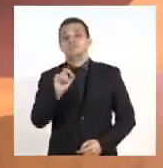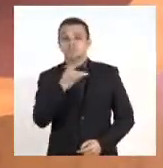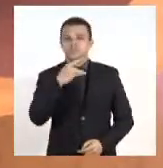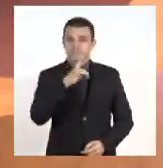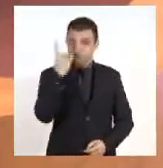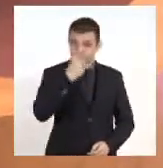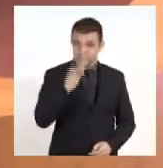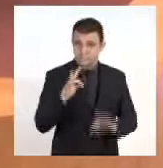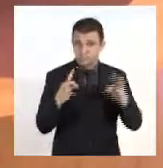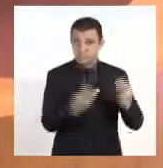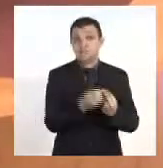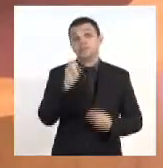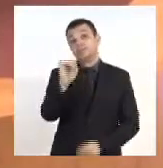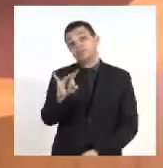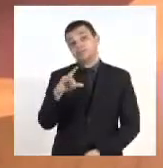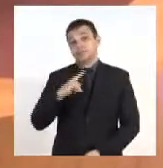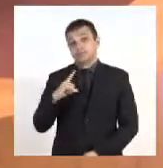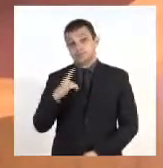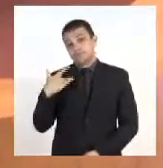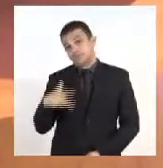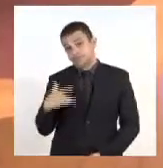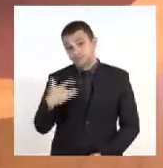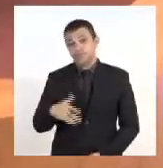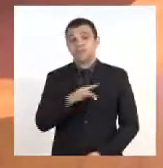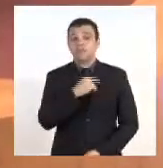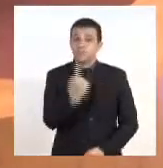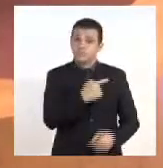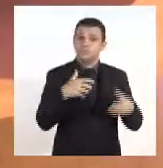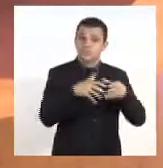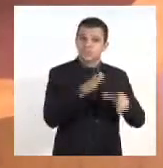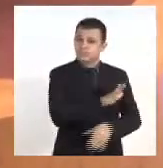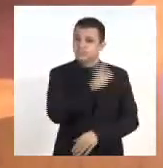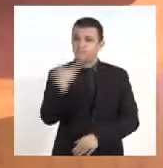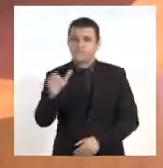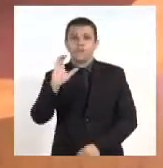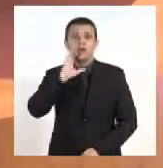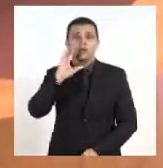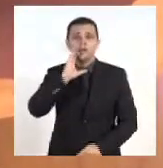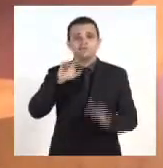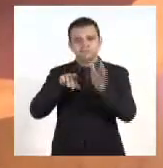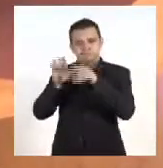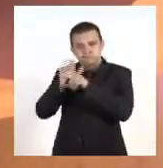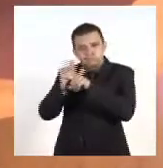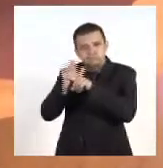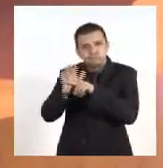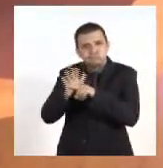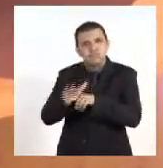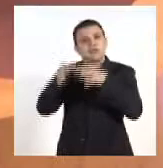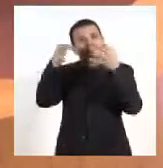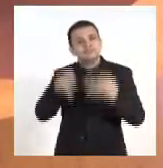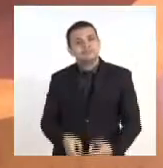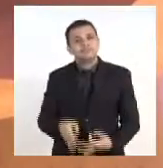sensibilidade, irmos a Coroatá investigar. É o justo, é o correto e